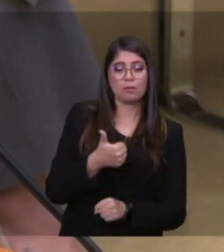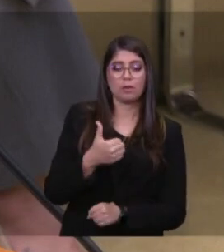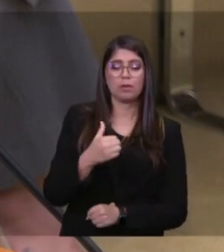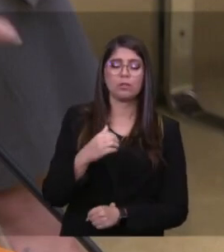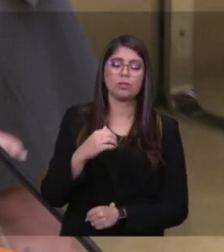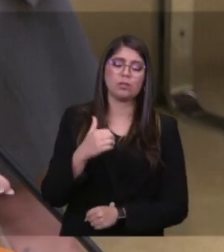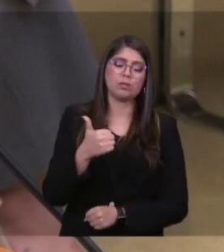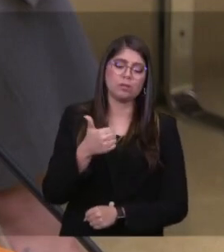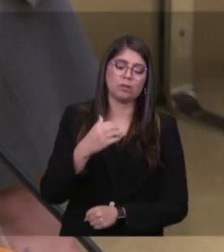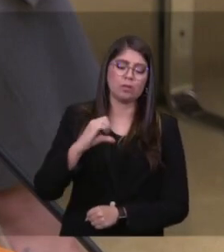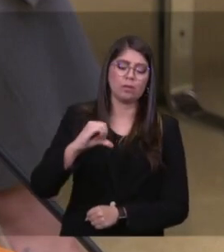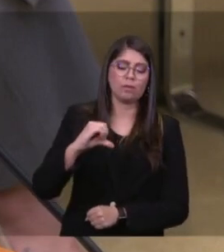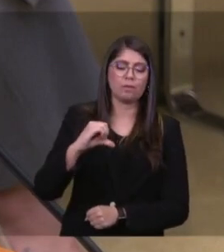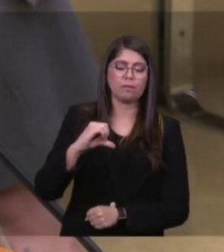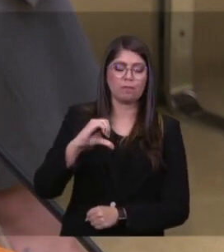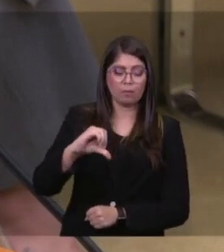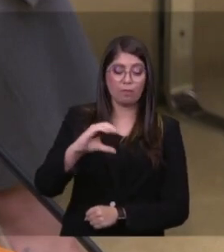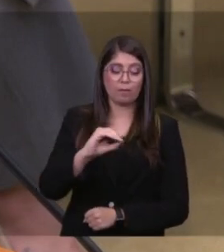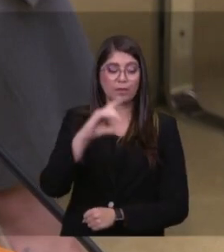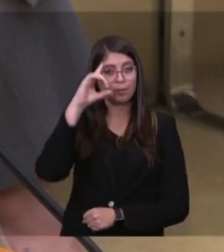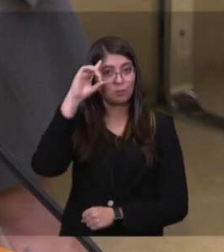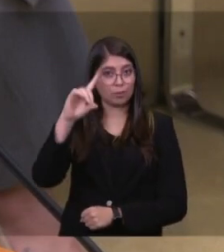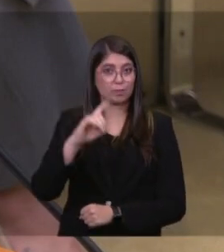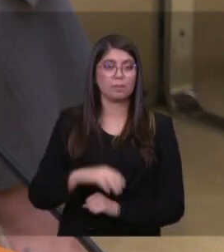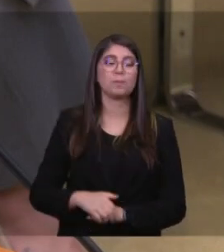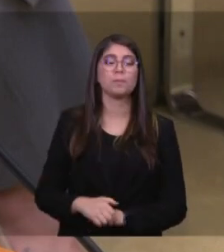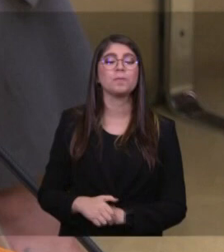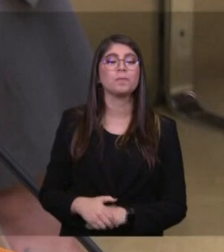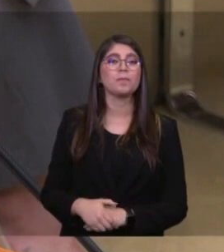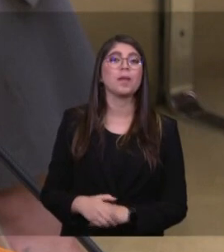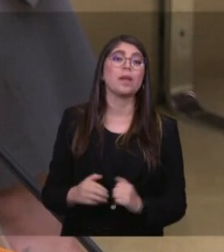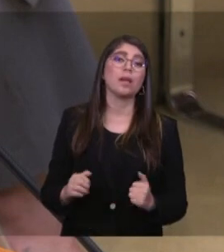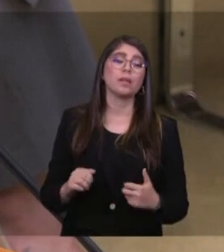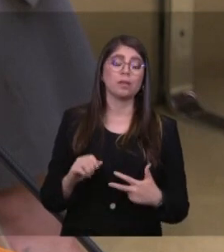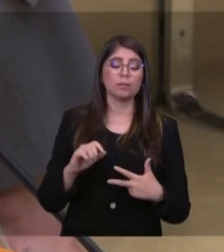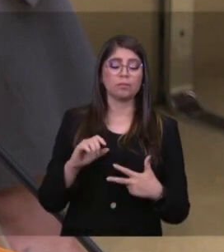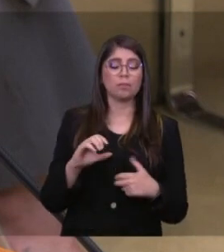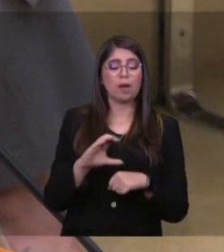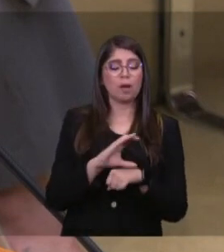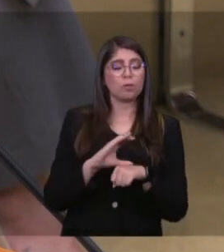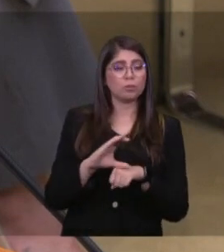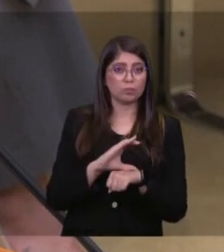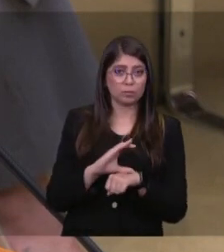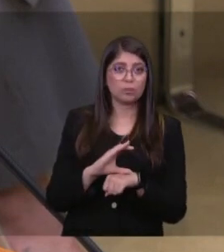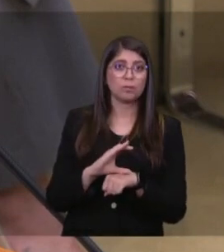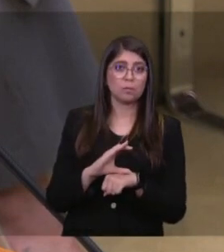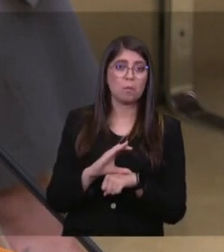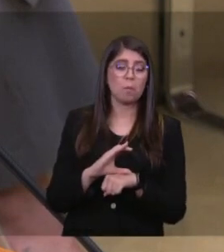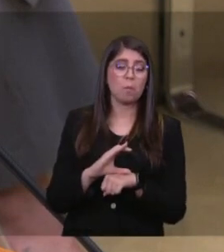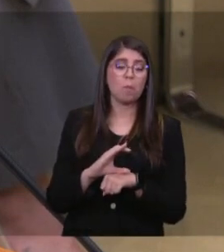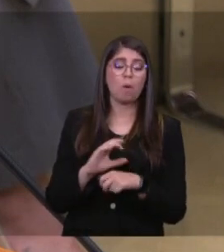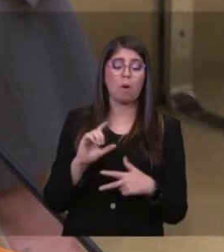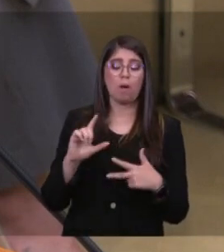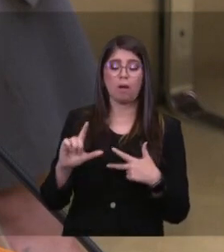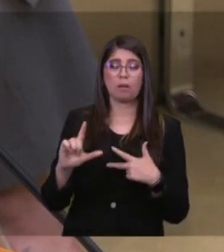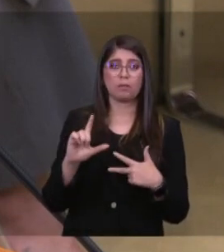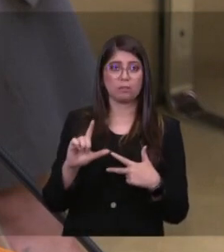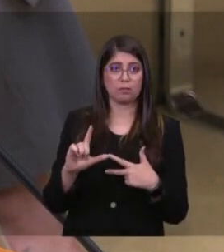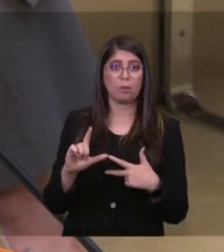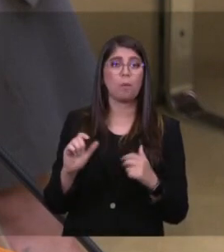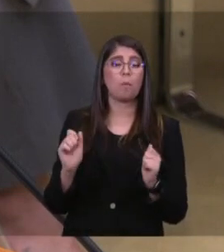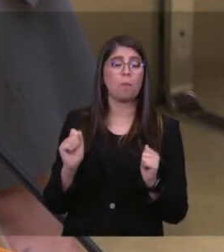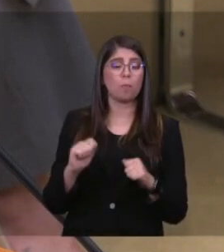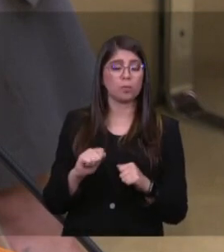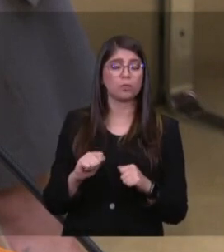Caso contrário, poderia o Poder Constituinte, o legislador